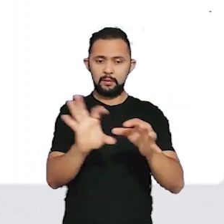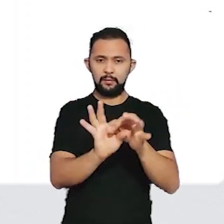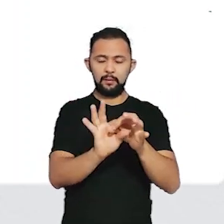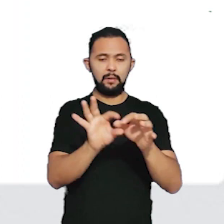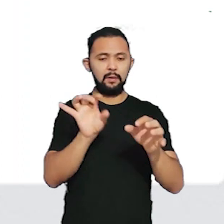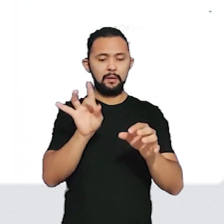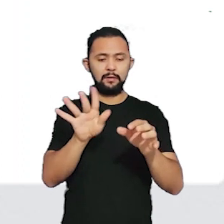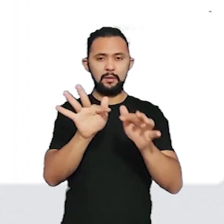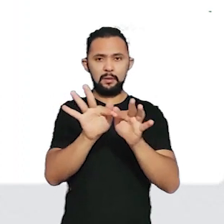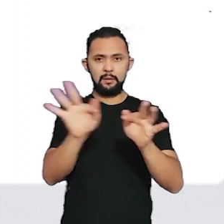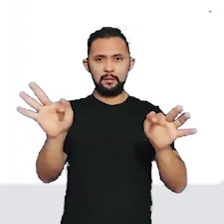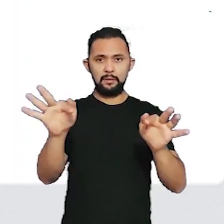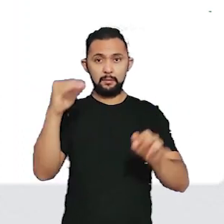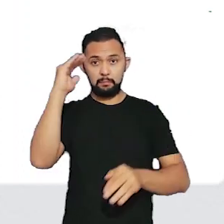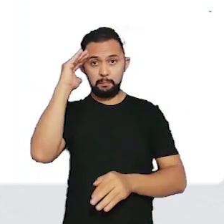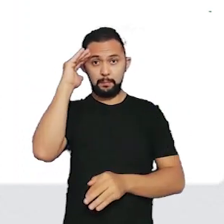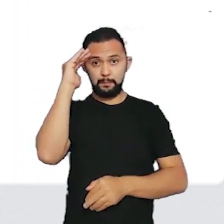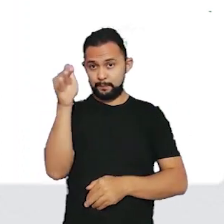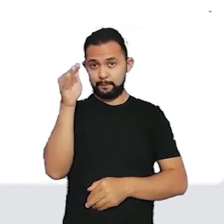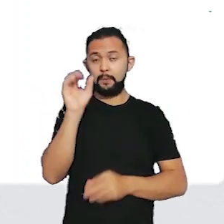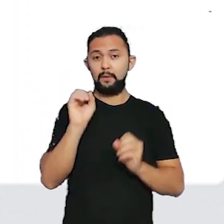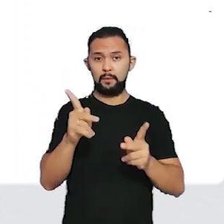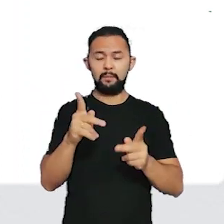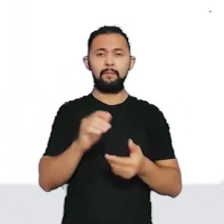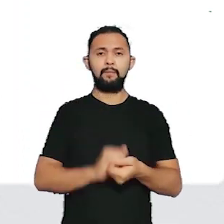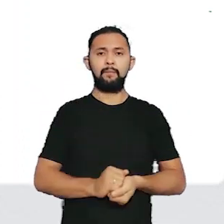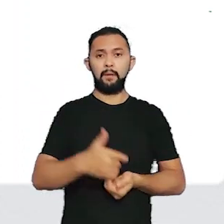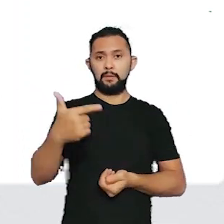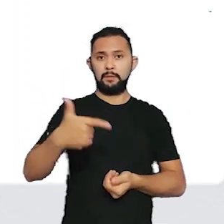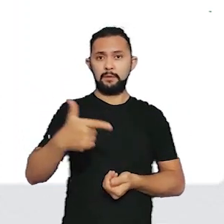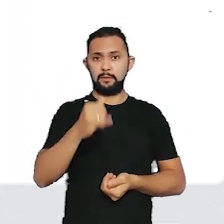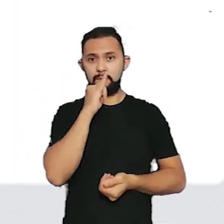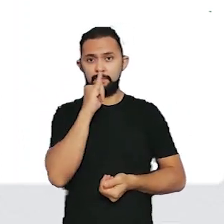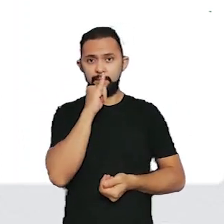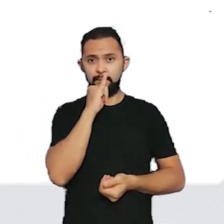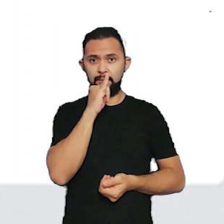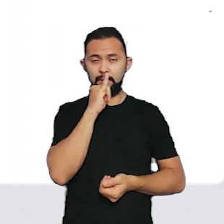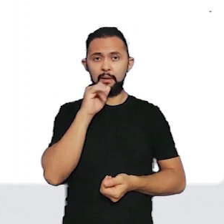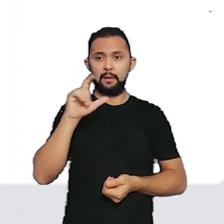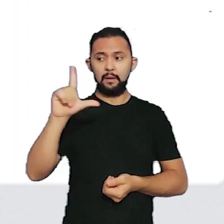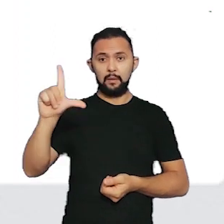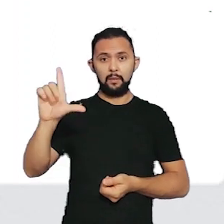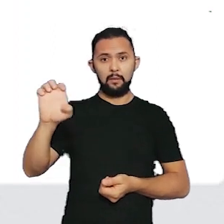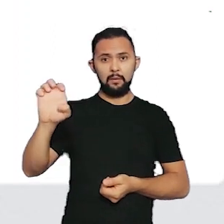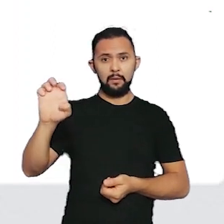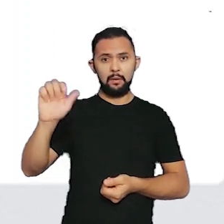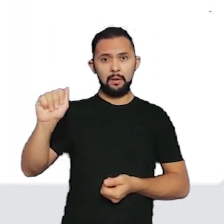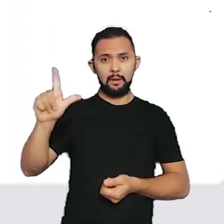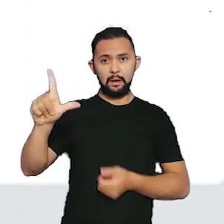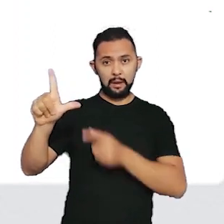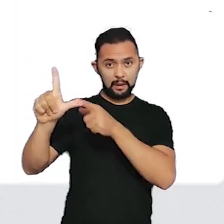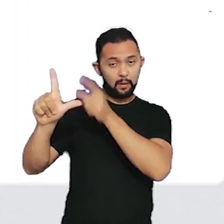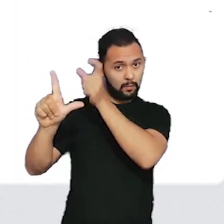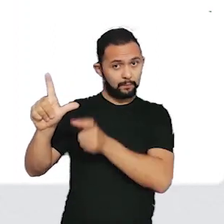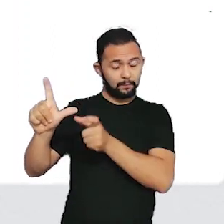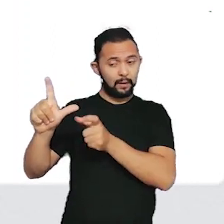oração principal. Beleza? Segundo exemplo. Leal é tão esforçado como o